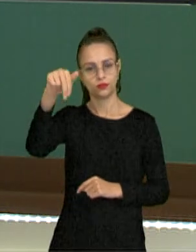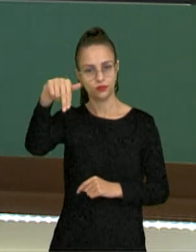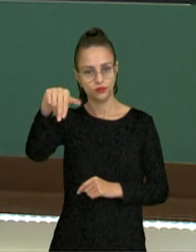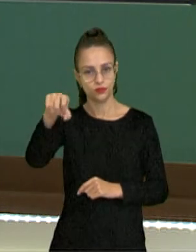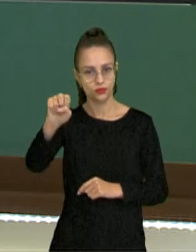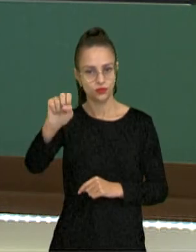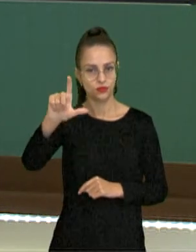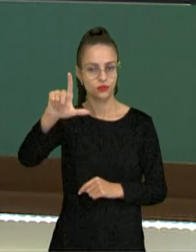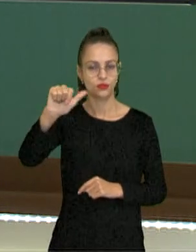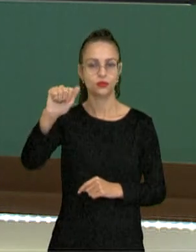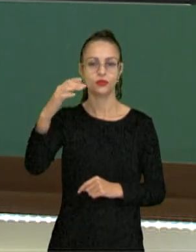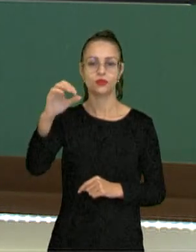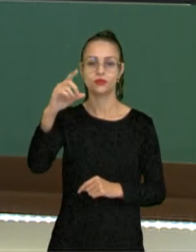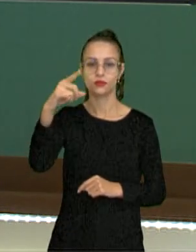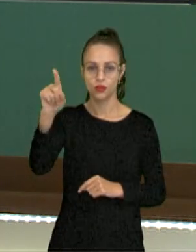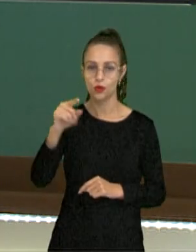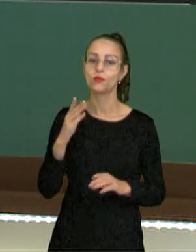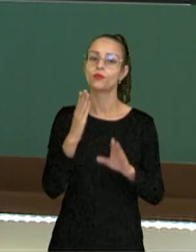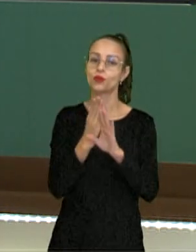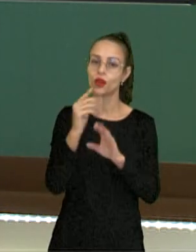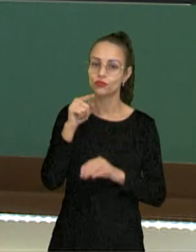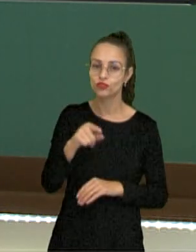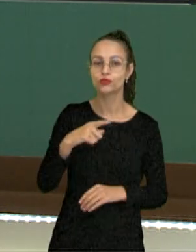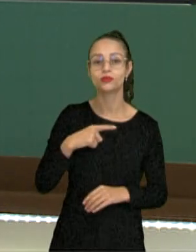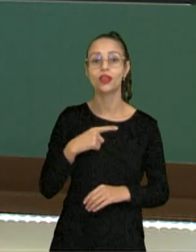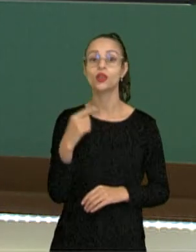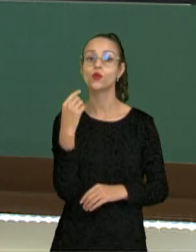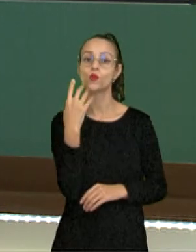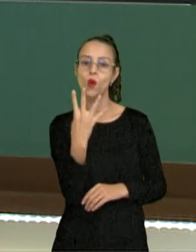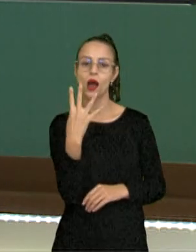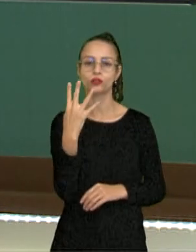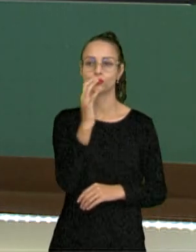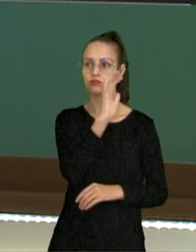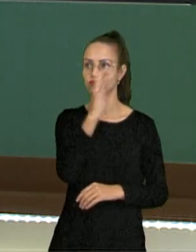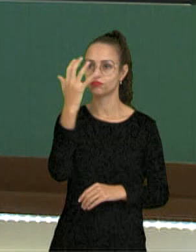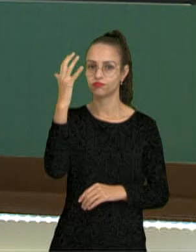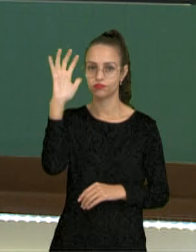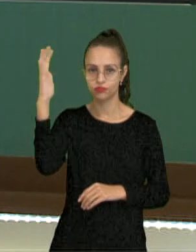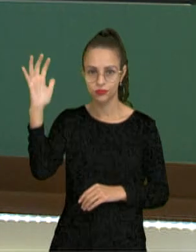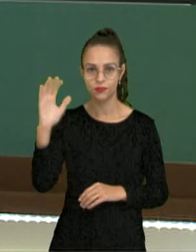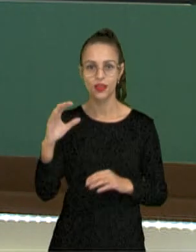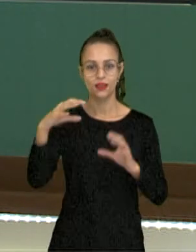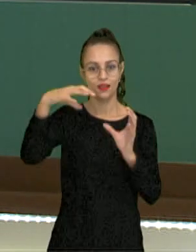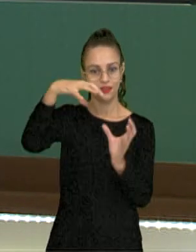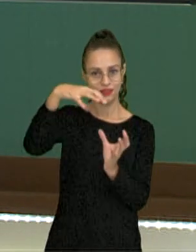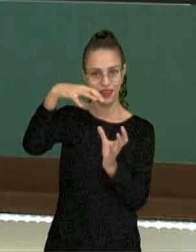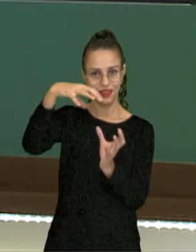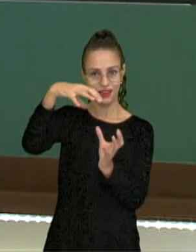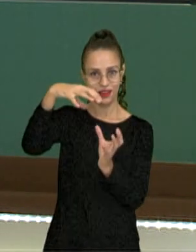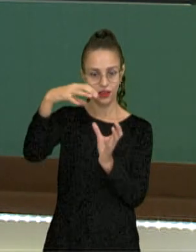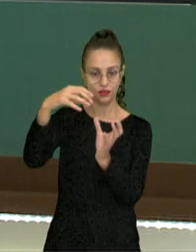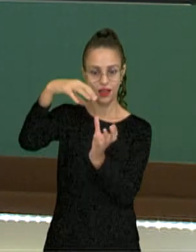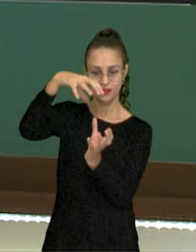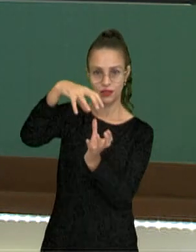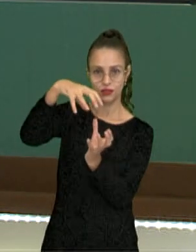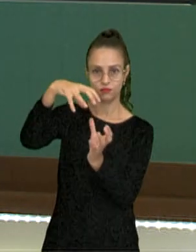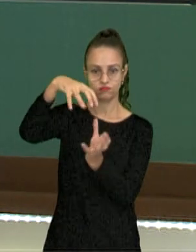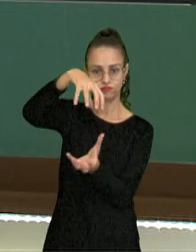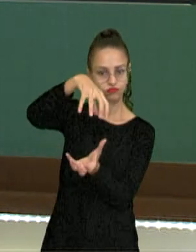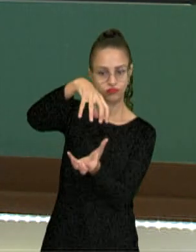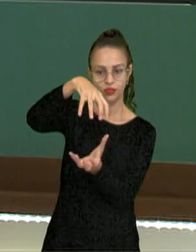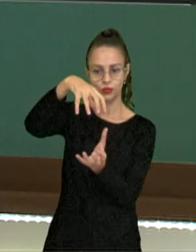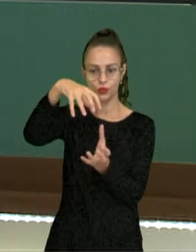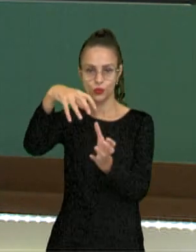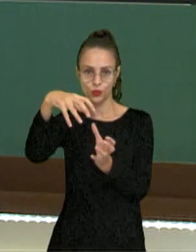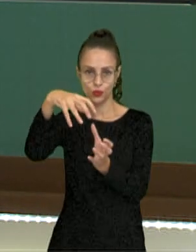vamos ter as 4 estações. A Terra está um pouquinho inclinada em relação ao Sol, né? O eixo central da Terra.